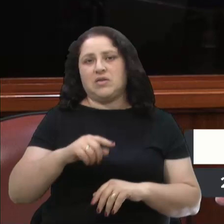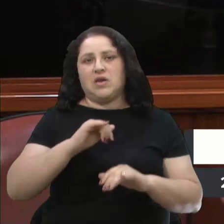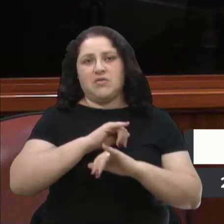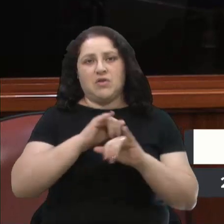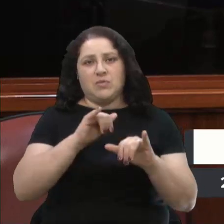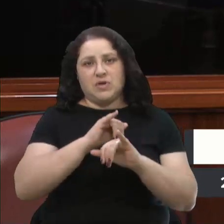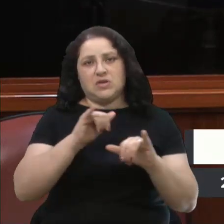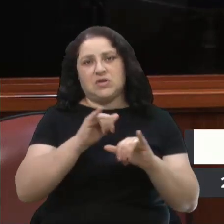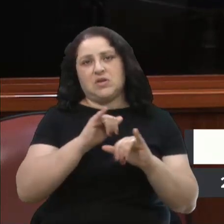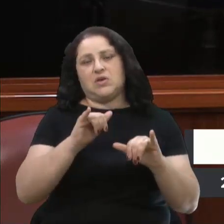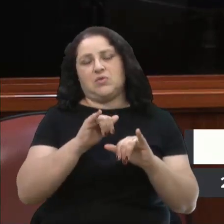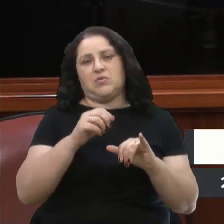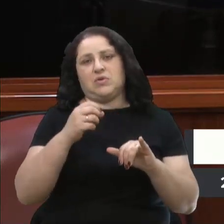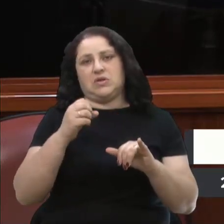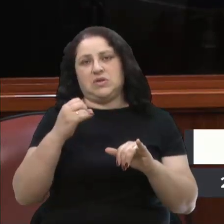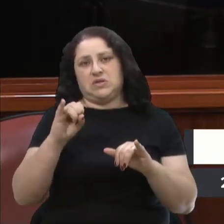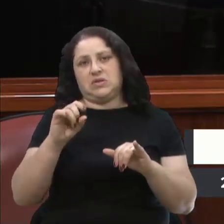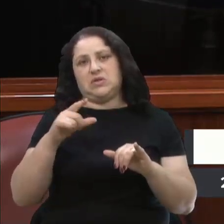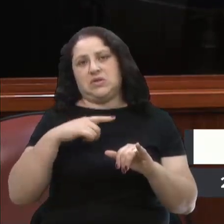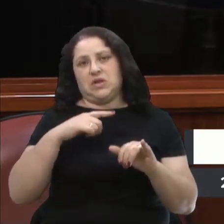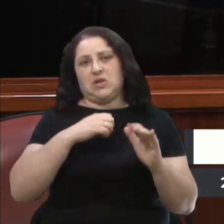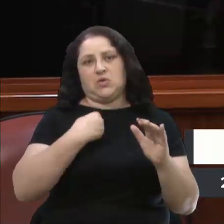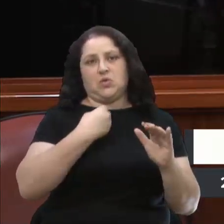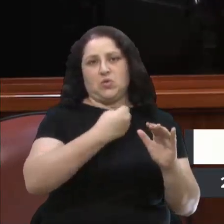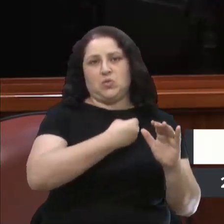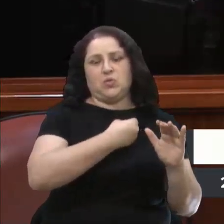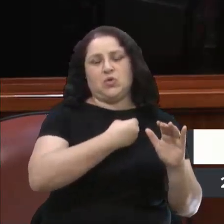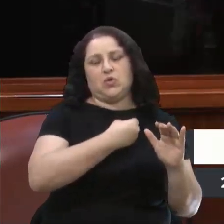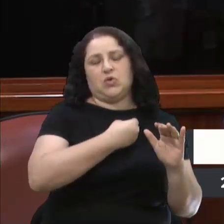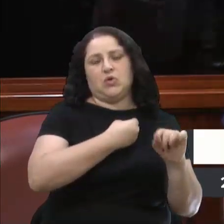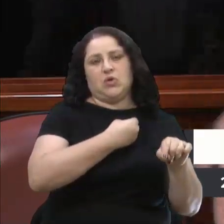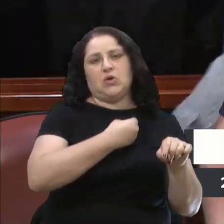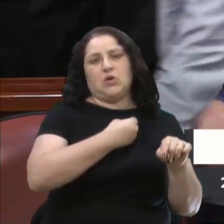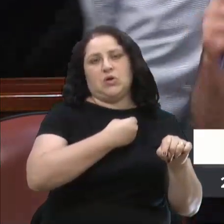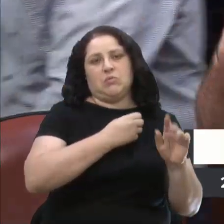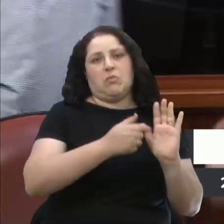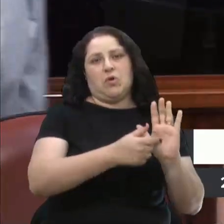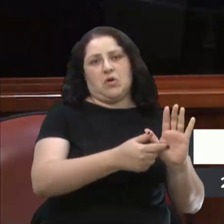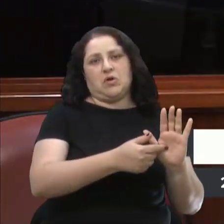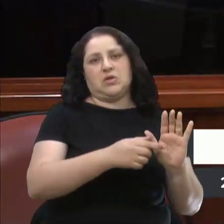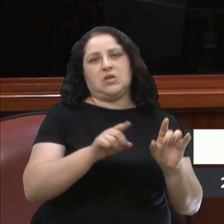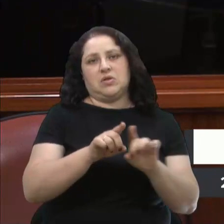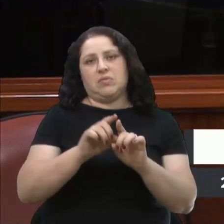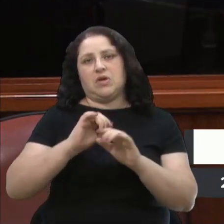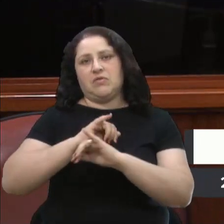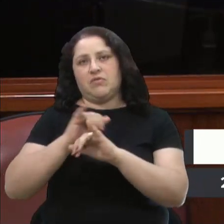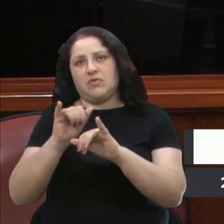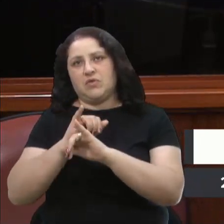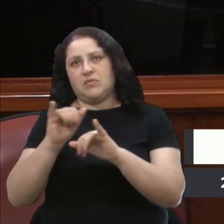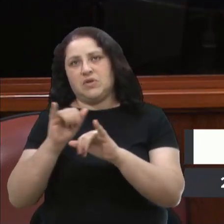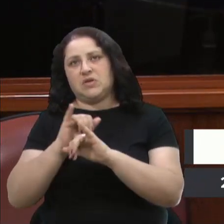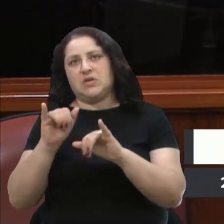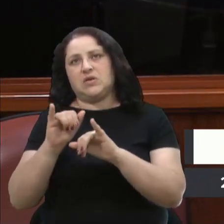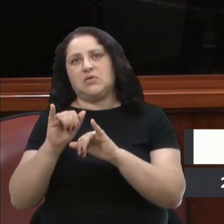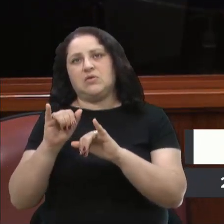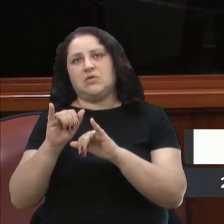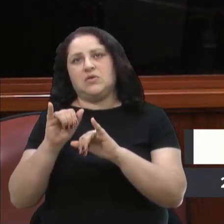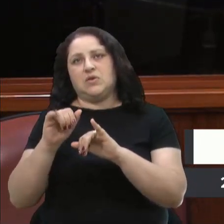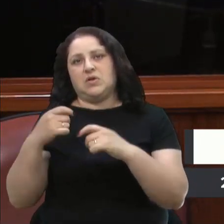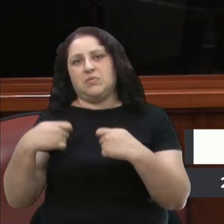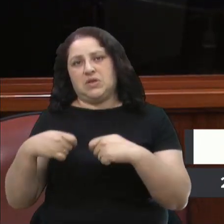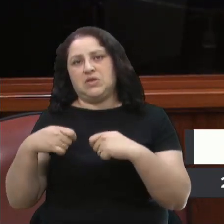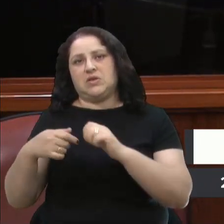são, se os números são inegáveis, esses dados também são. Declaração de líder, bancada PTB. E precisam